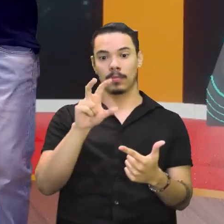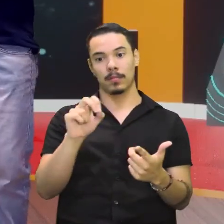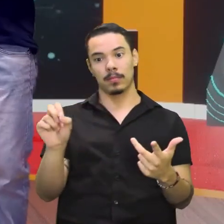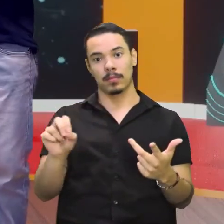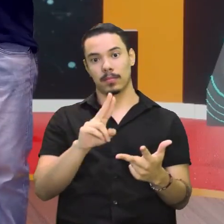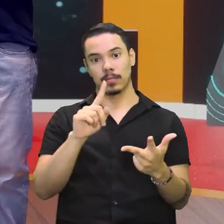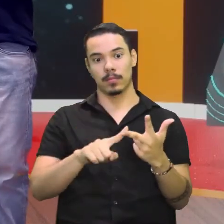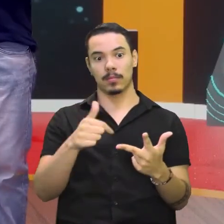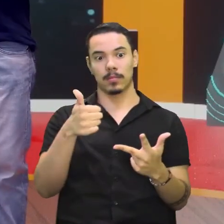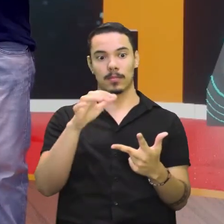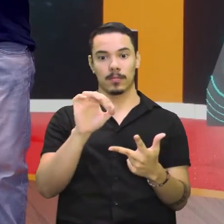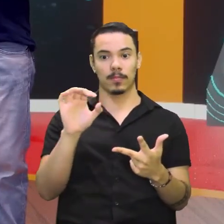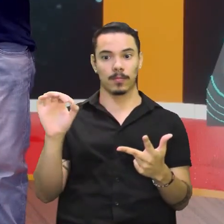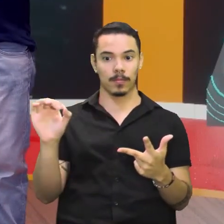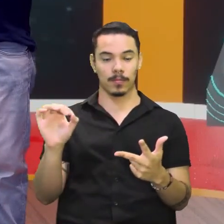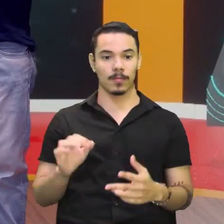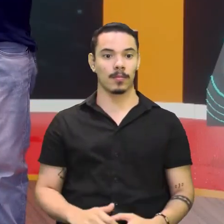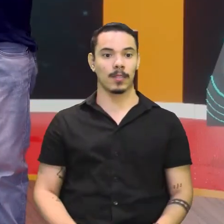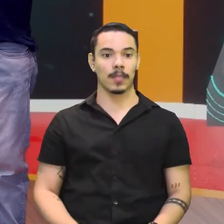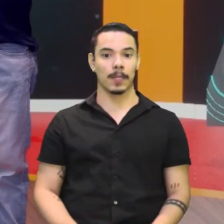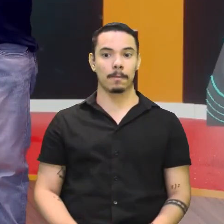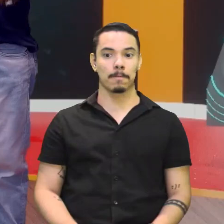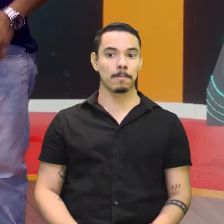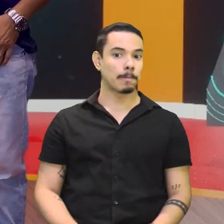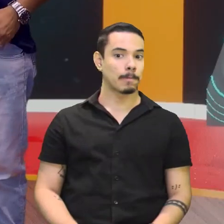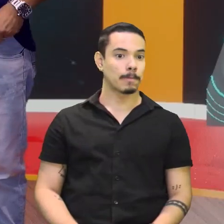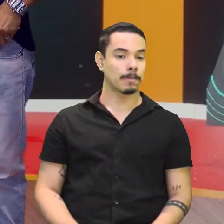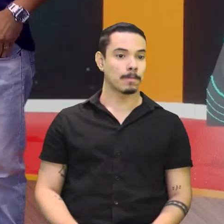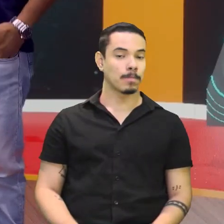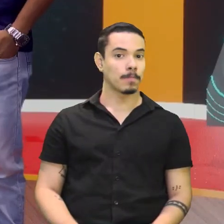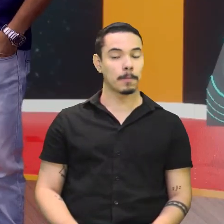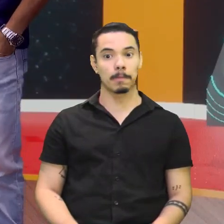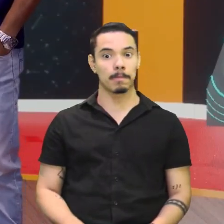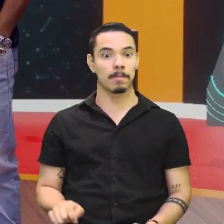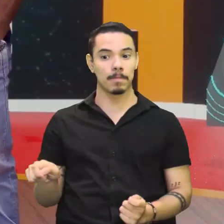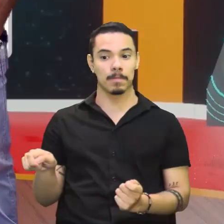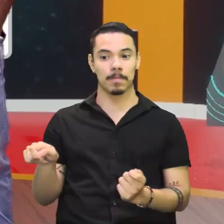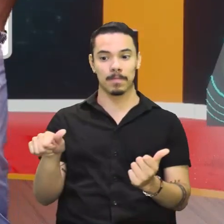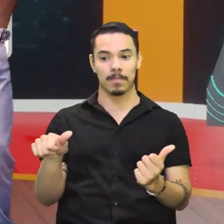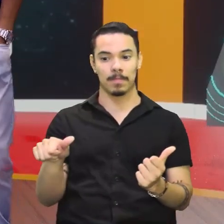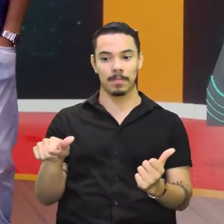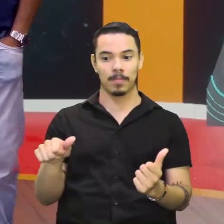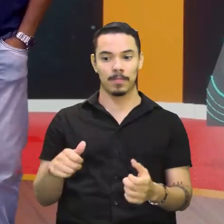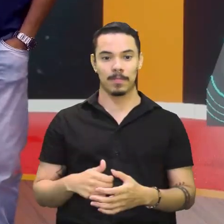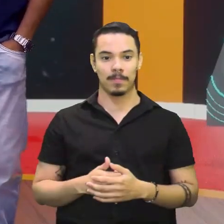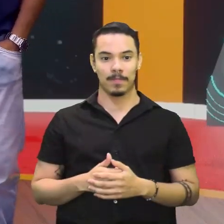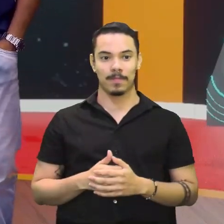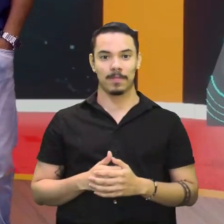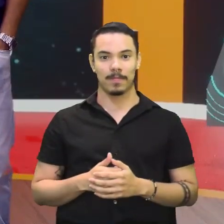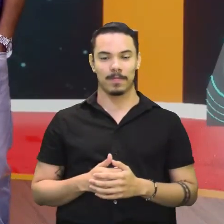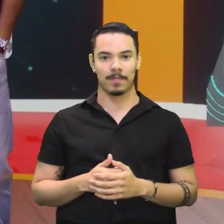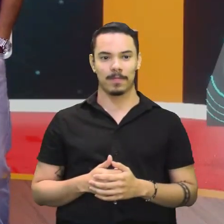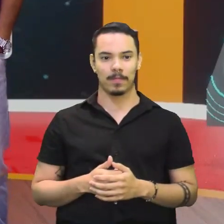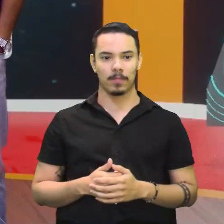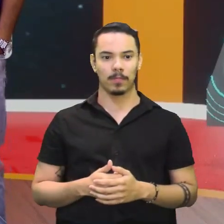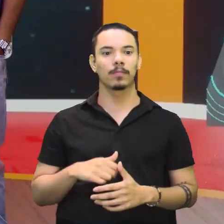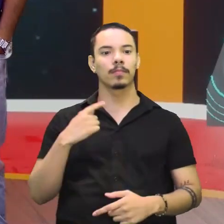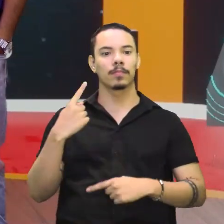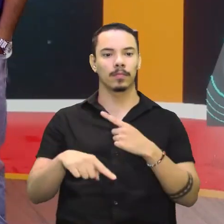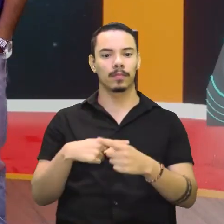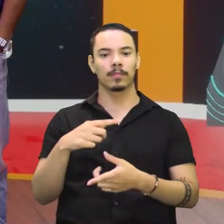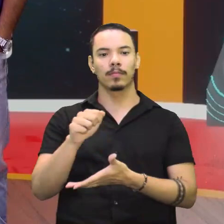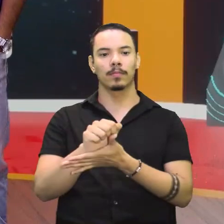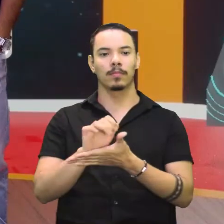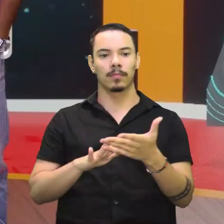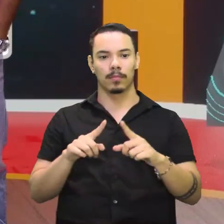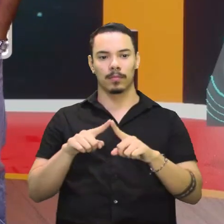100? Fica para vocês. Fica a dica. Depois do exercício. Isso. Tá com vocês, depois das atividades de sala, a